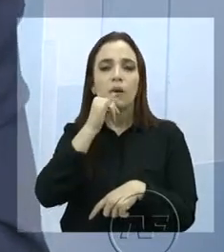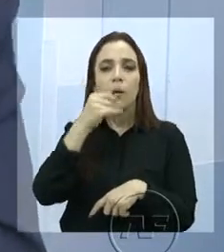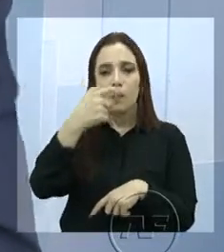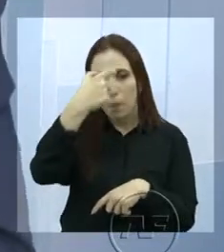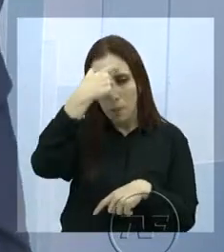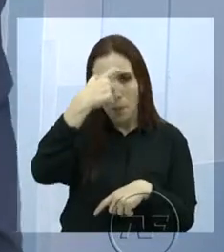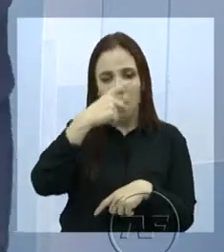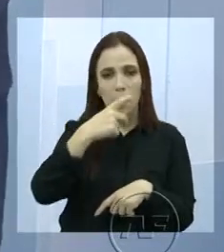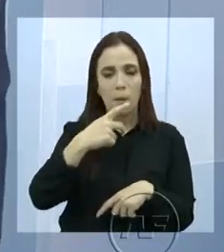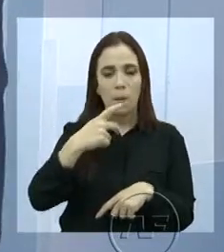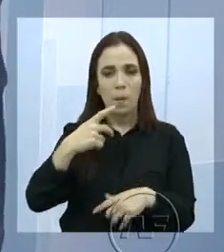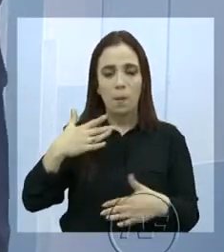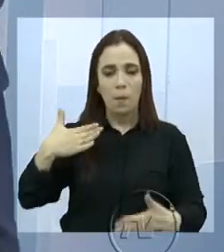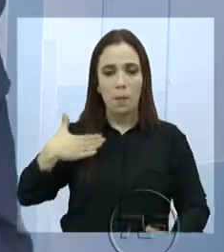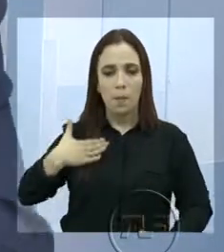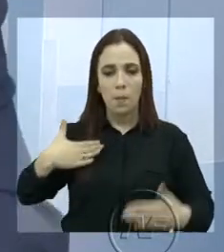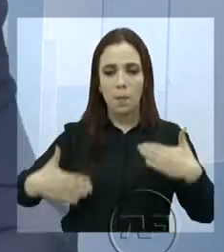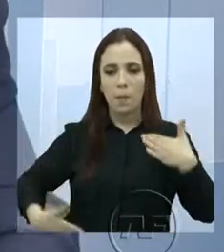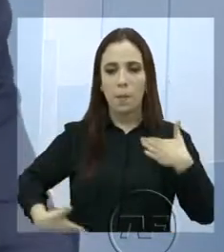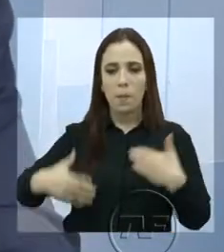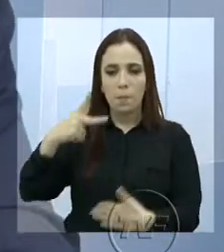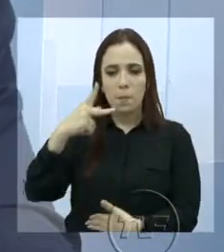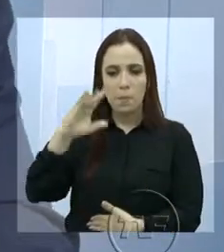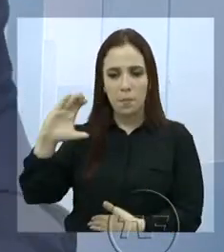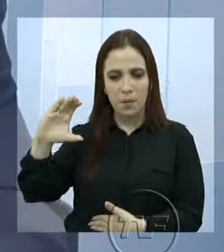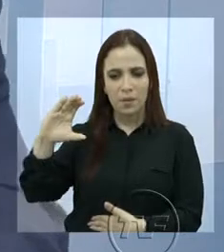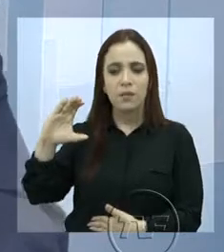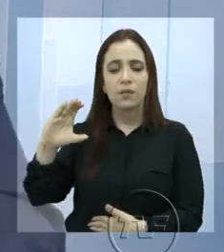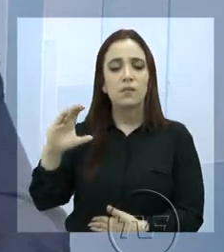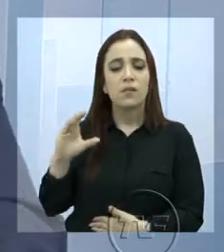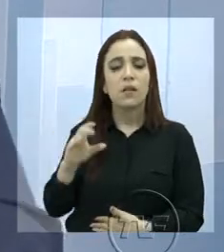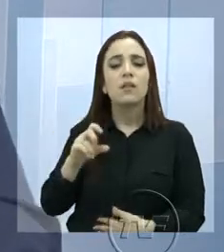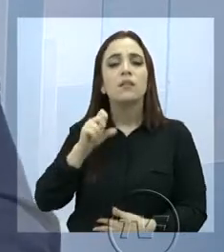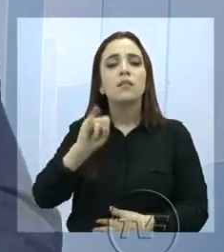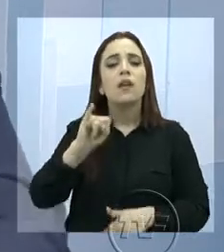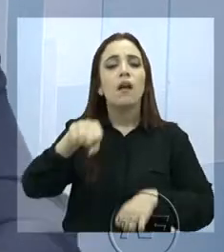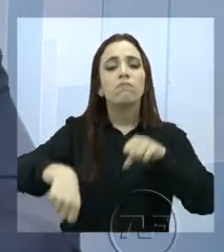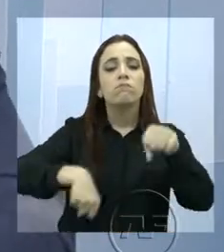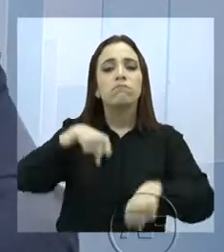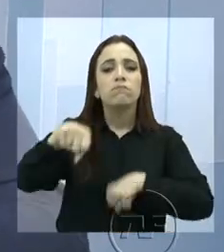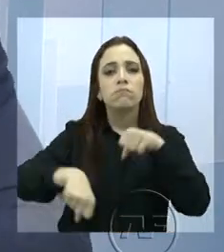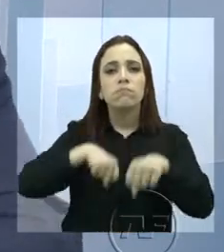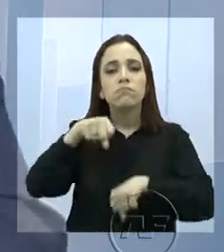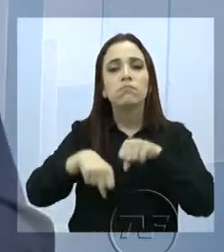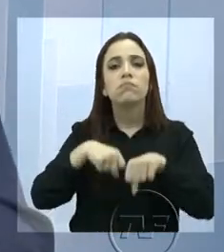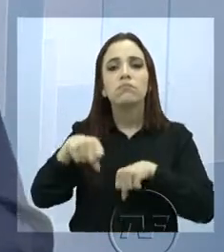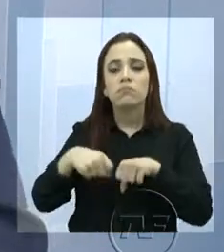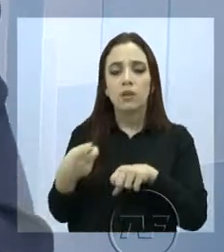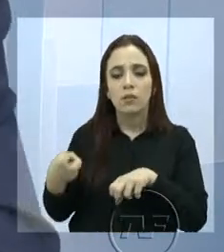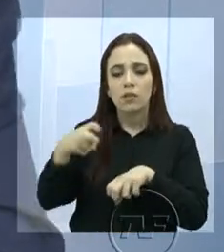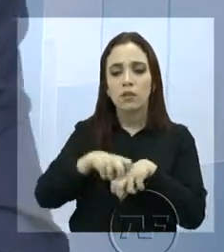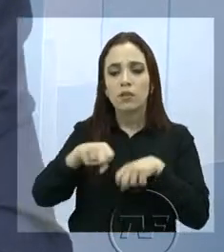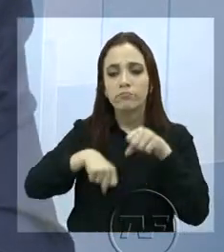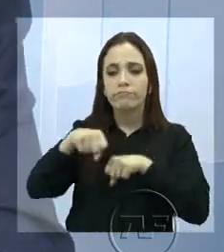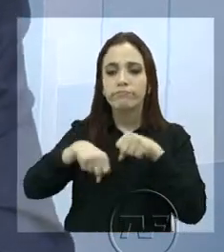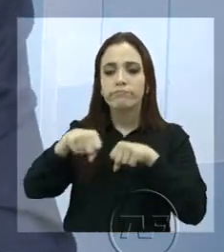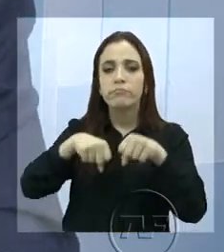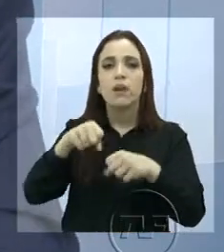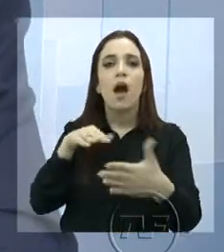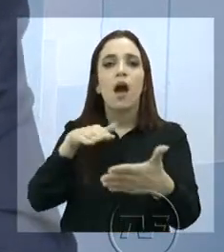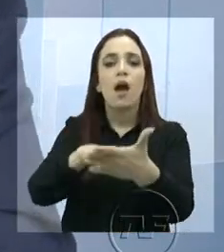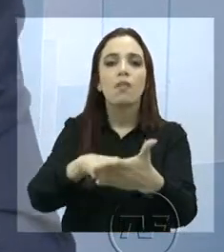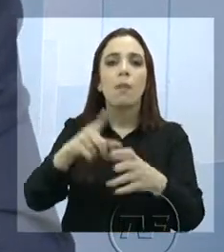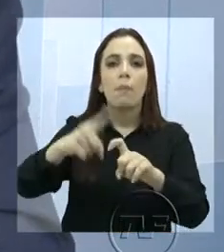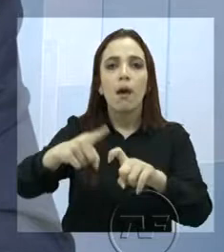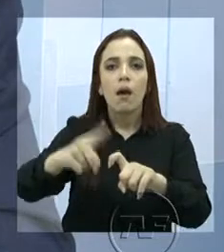e preferiria colocá-lo numa bike pública, ir até a consulta, ir até mais próximo do local para